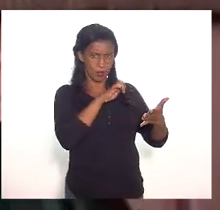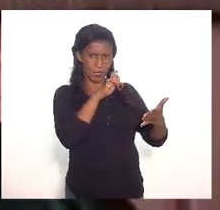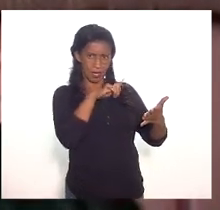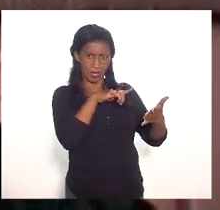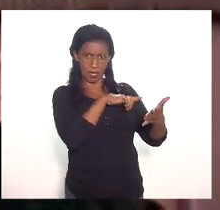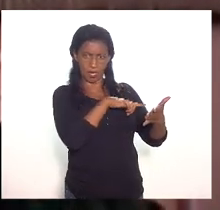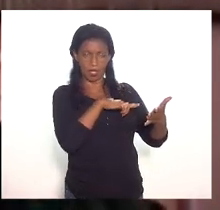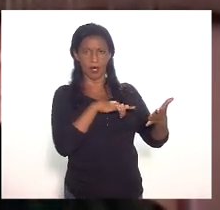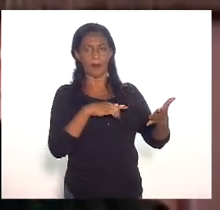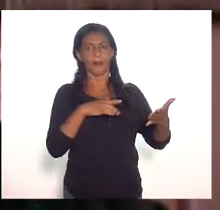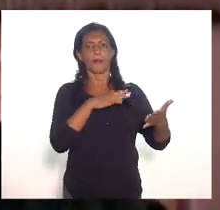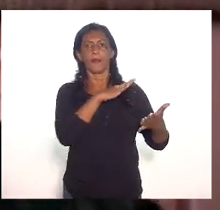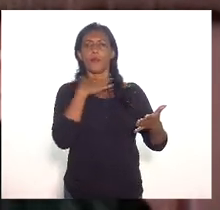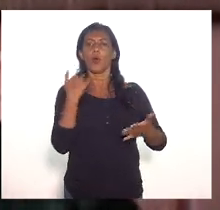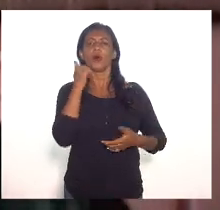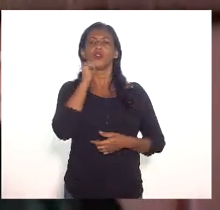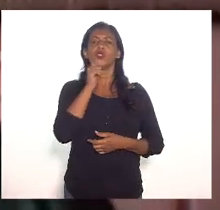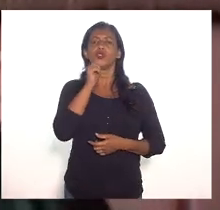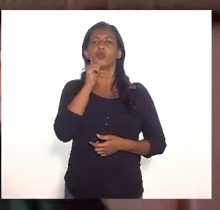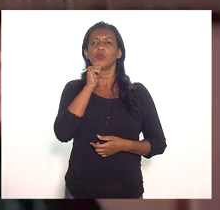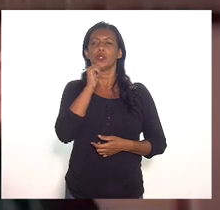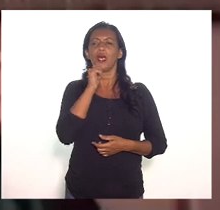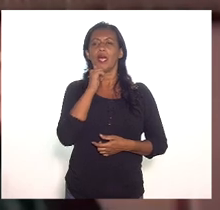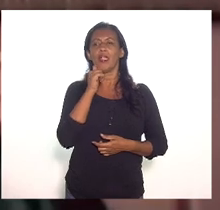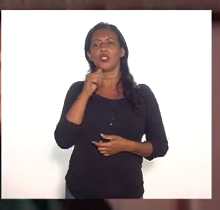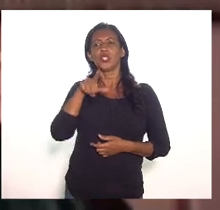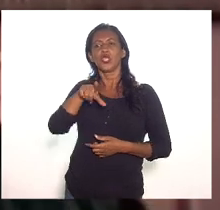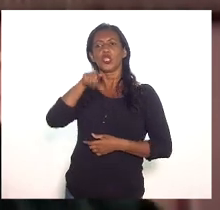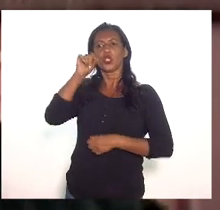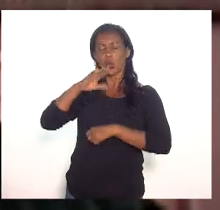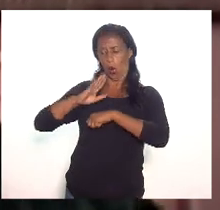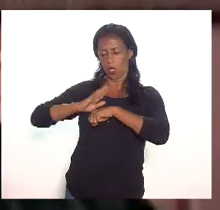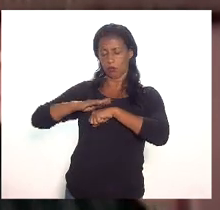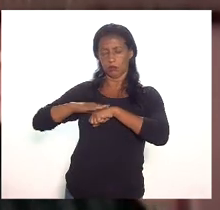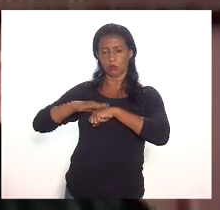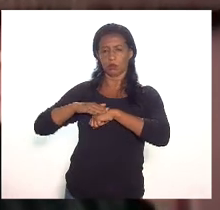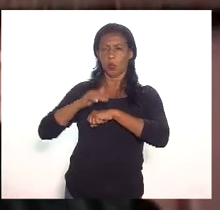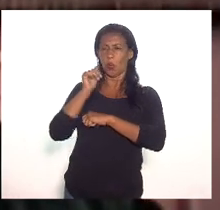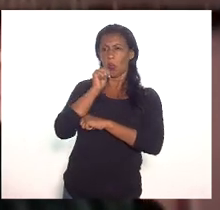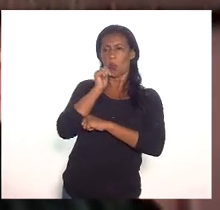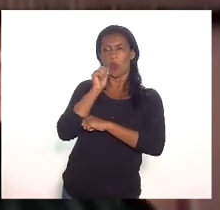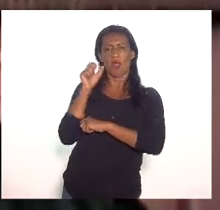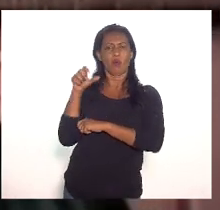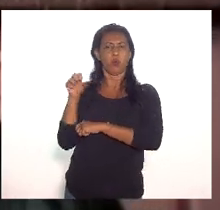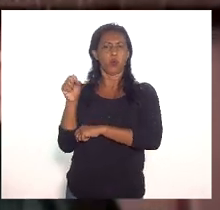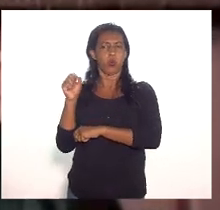que na sua orientação sexual são lésbicas, o dossiê